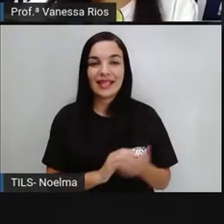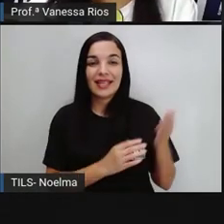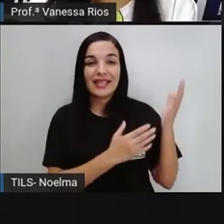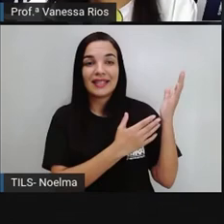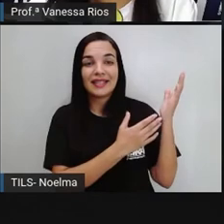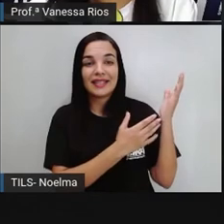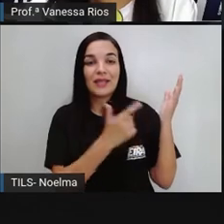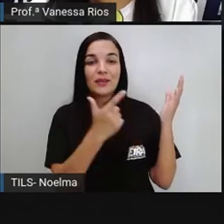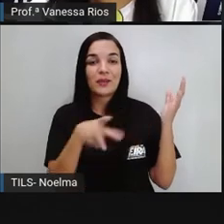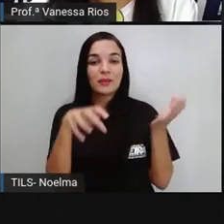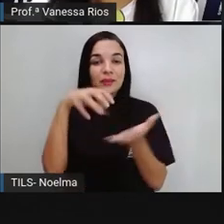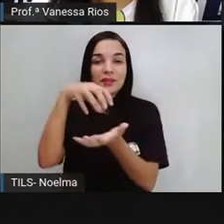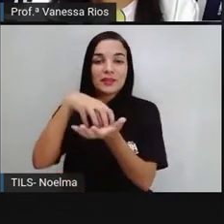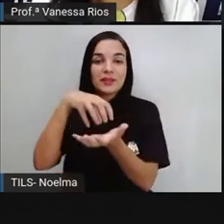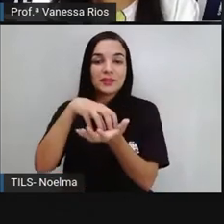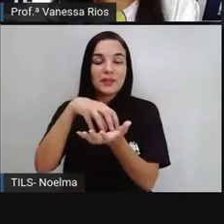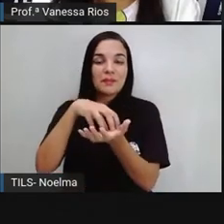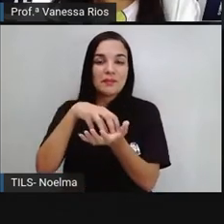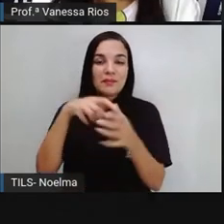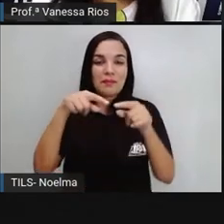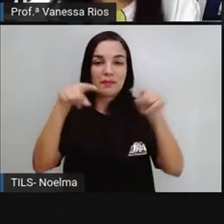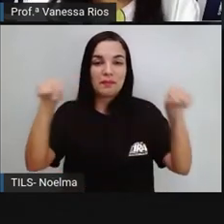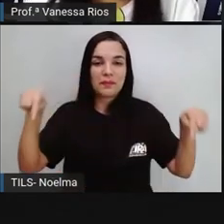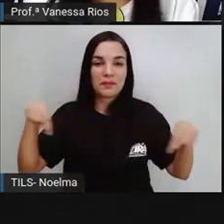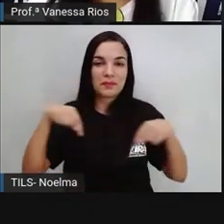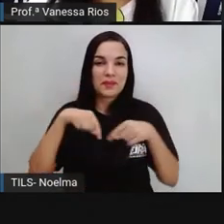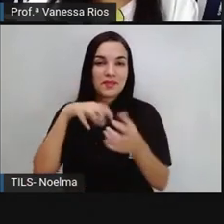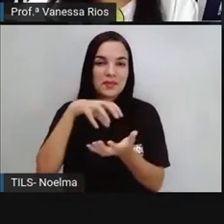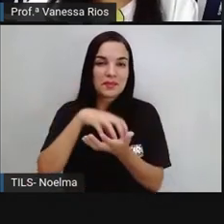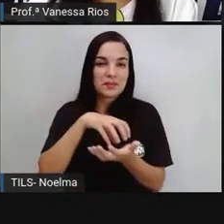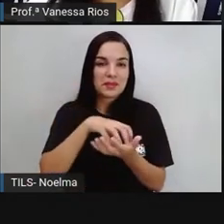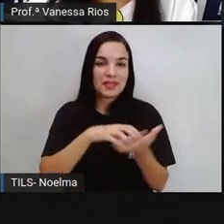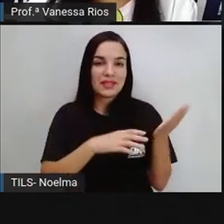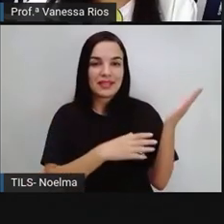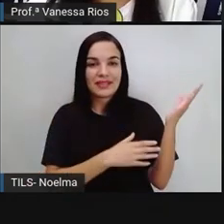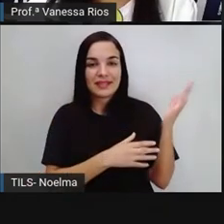Aqui a gente observa também o coreto da Praça da Matriz.